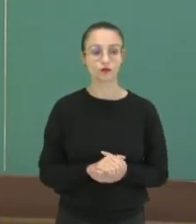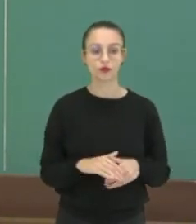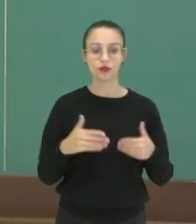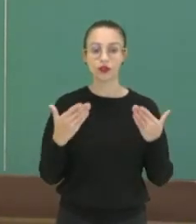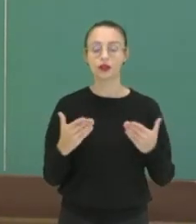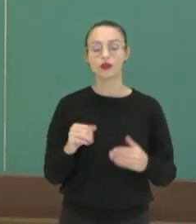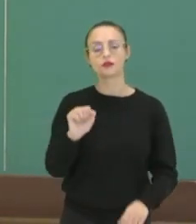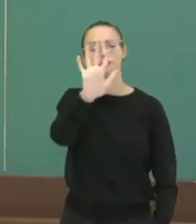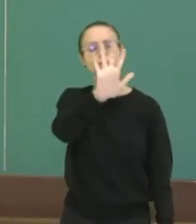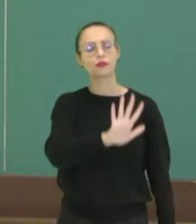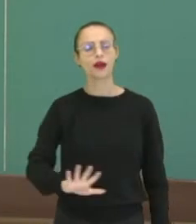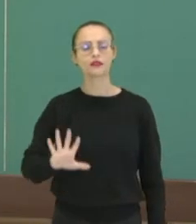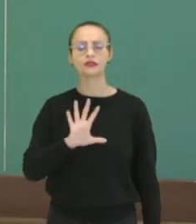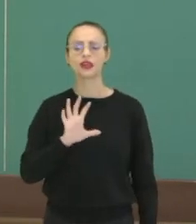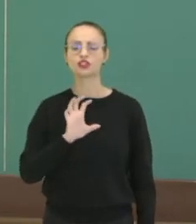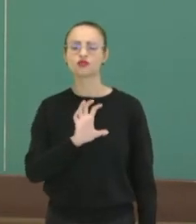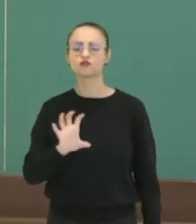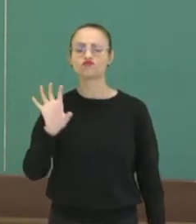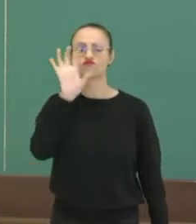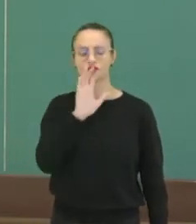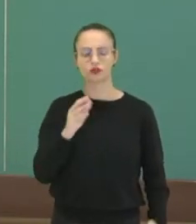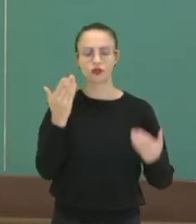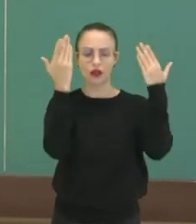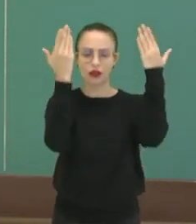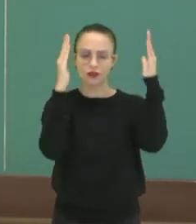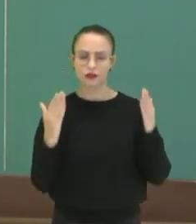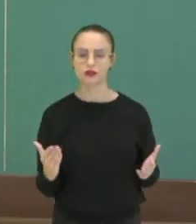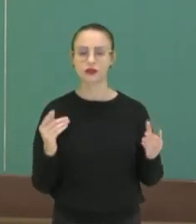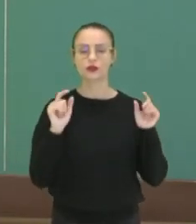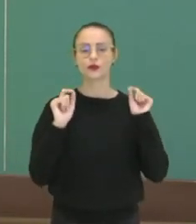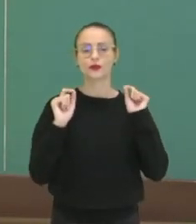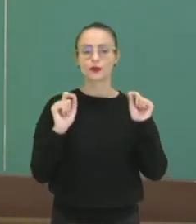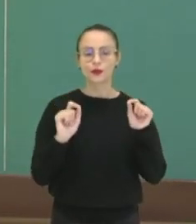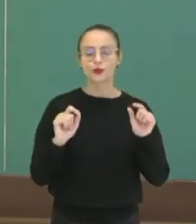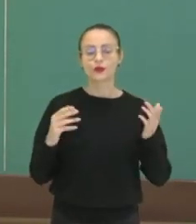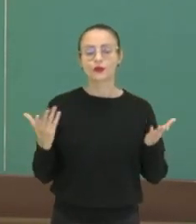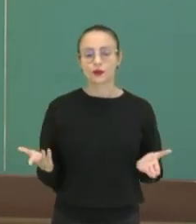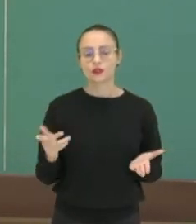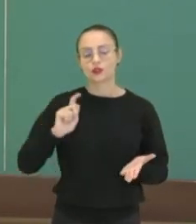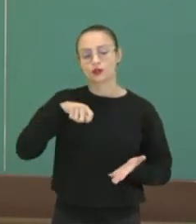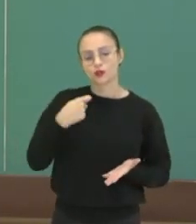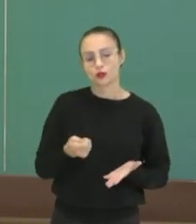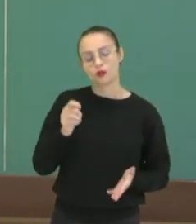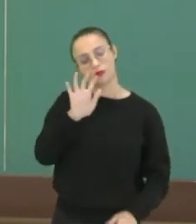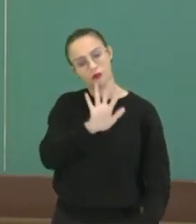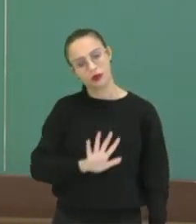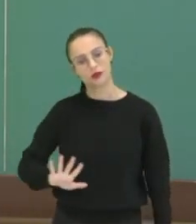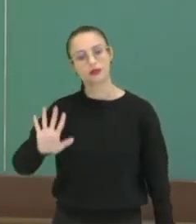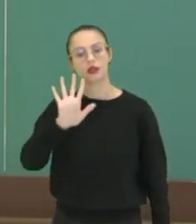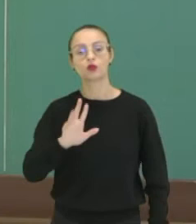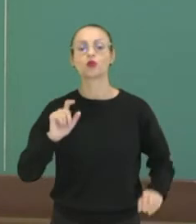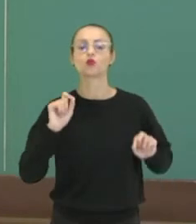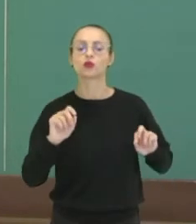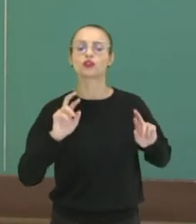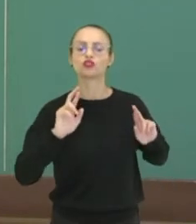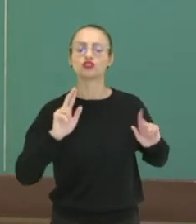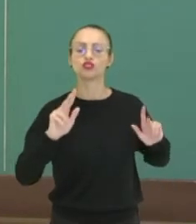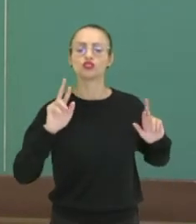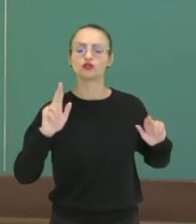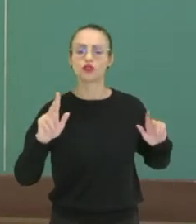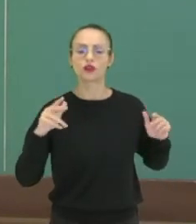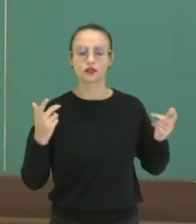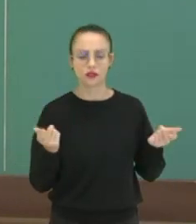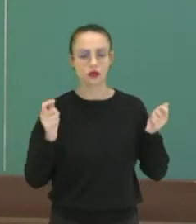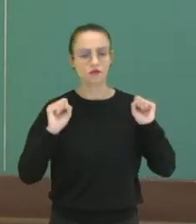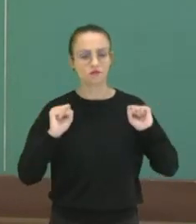à paisagem, o que nós podemos analisar quando consideramos as paisagens, né? Quais são as diferenças que podem